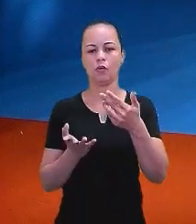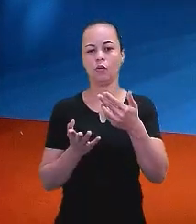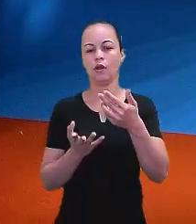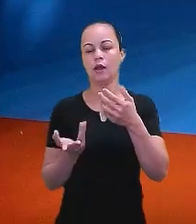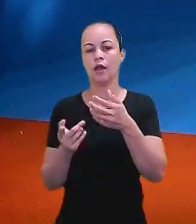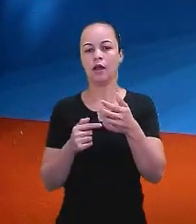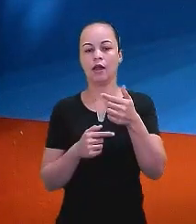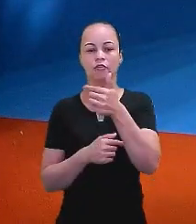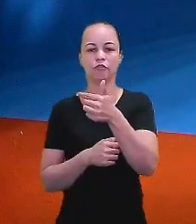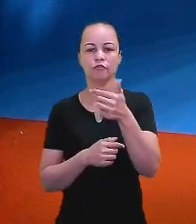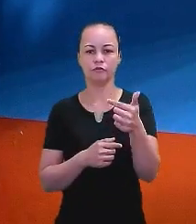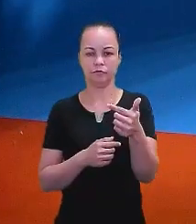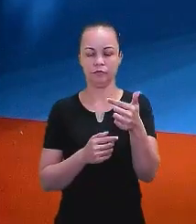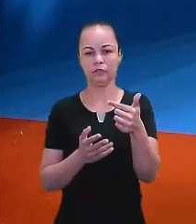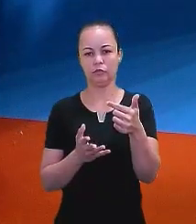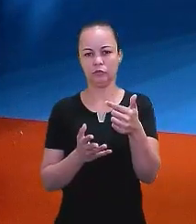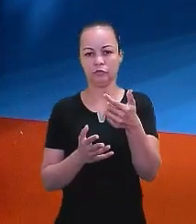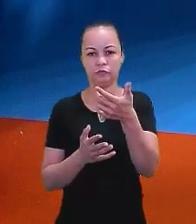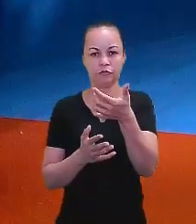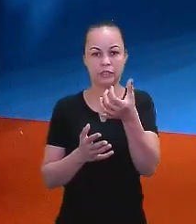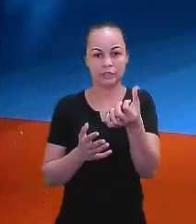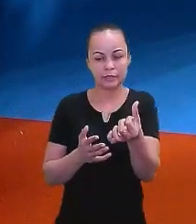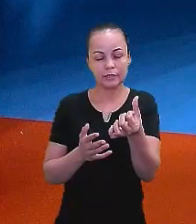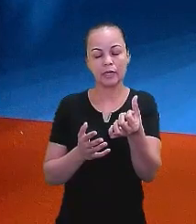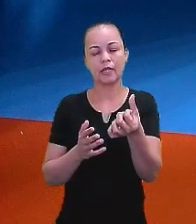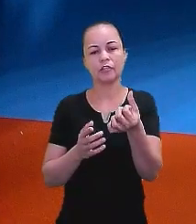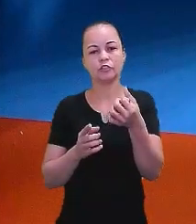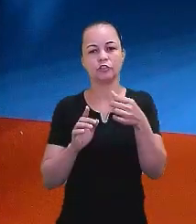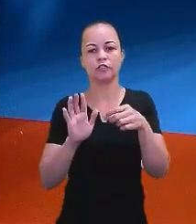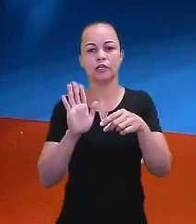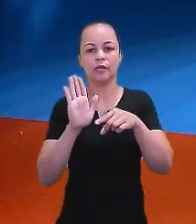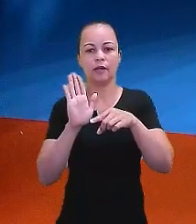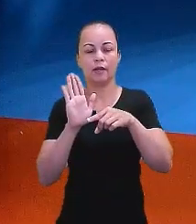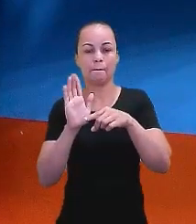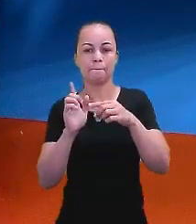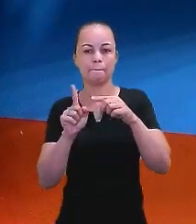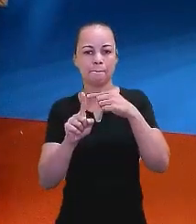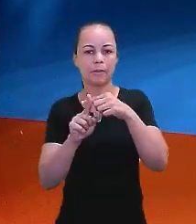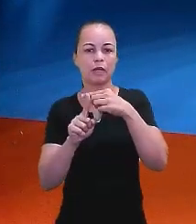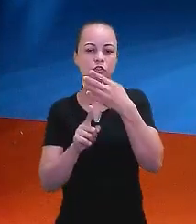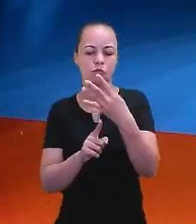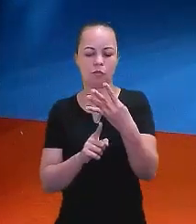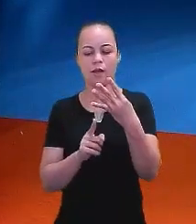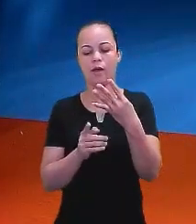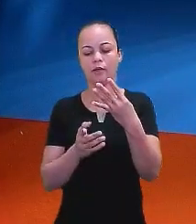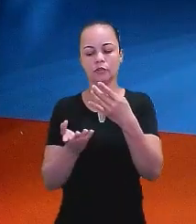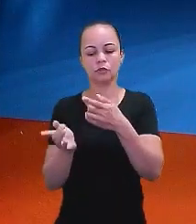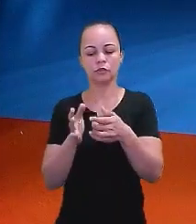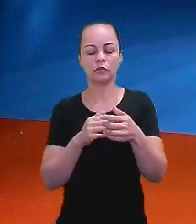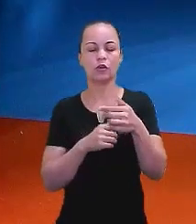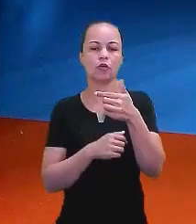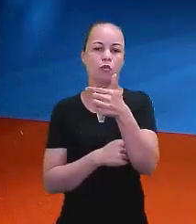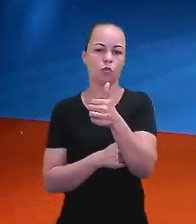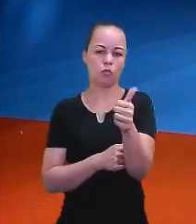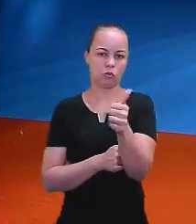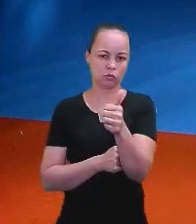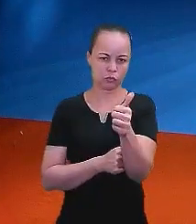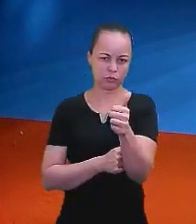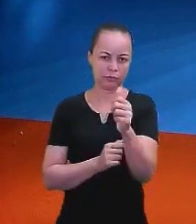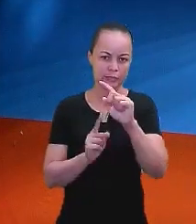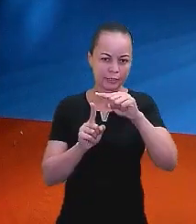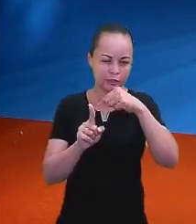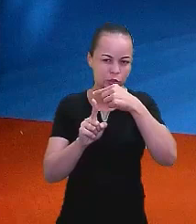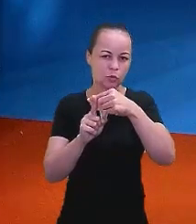4, vai ficar 26. Tiro o 22, solta o 4 de novo, adiciono a 7 e vou ficar 11